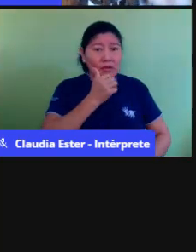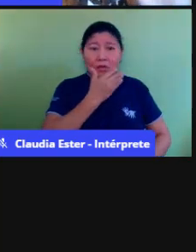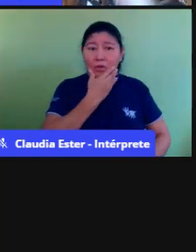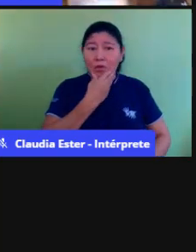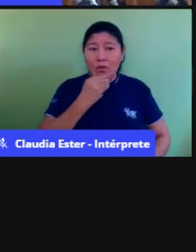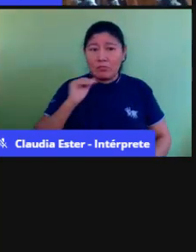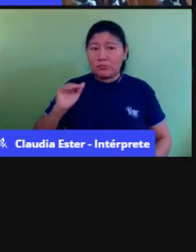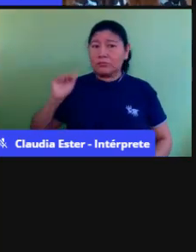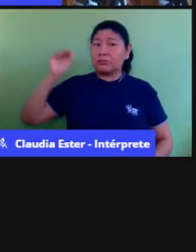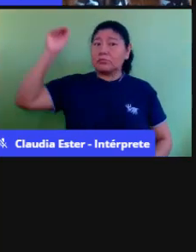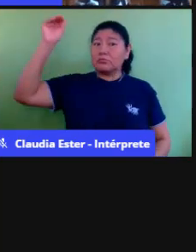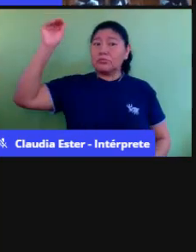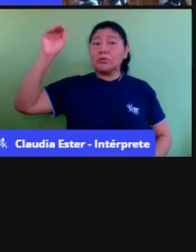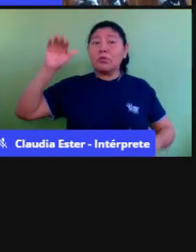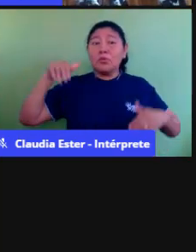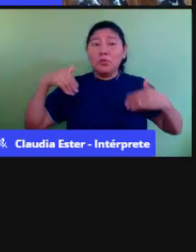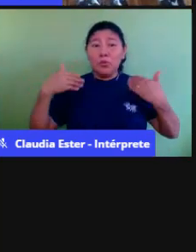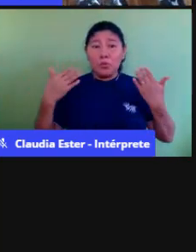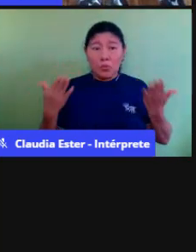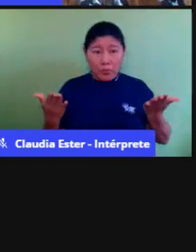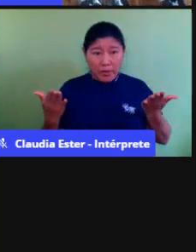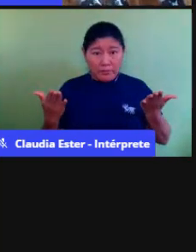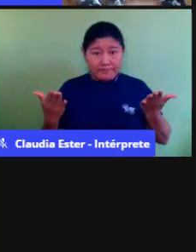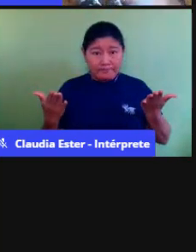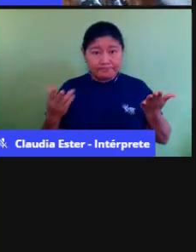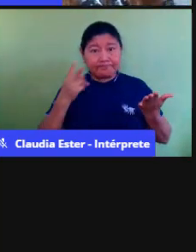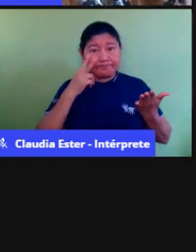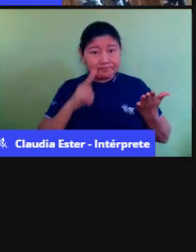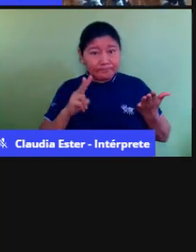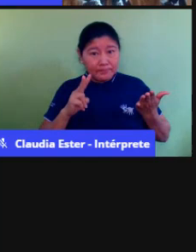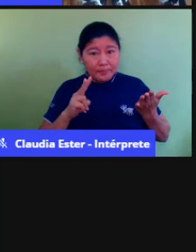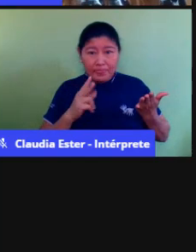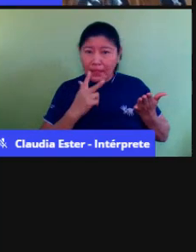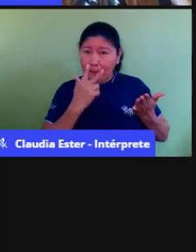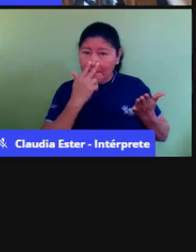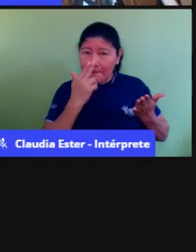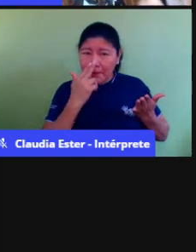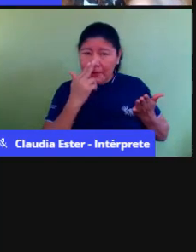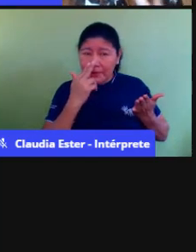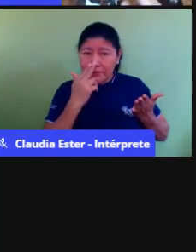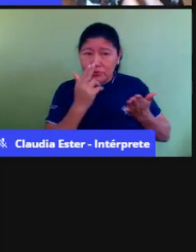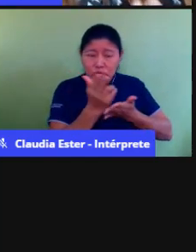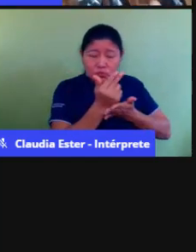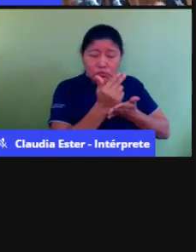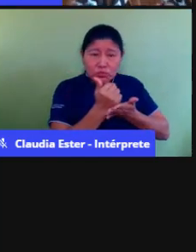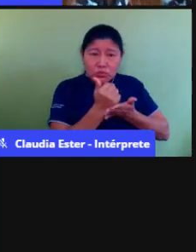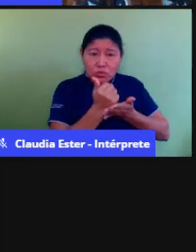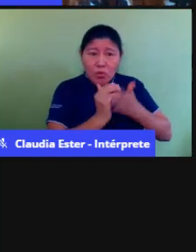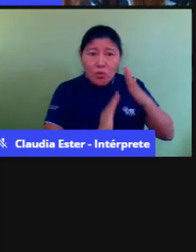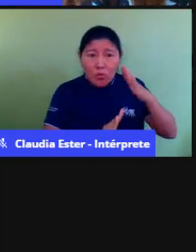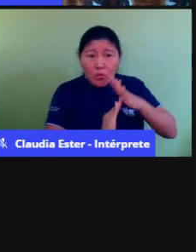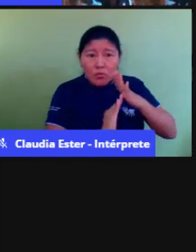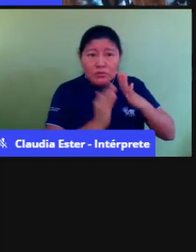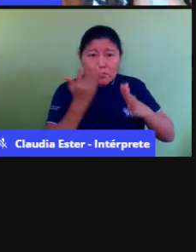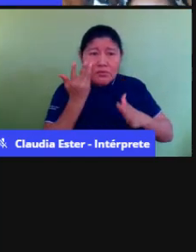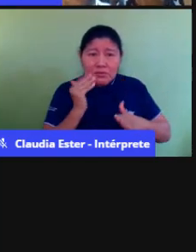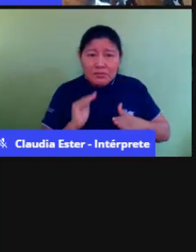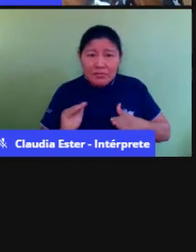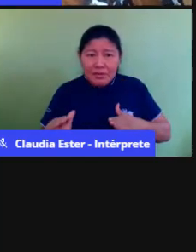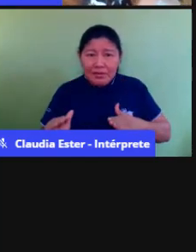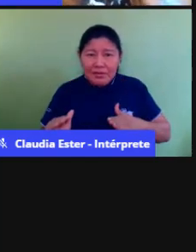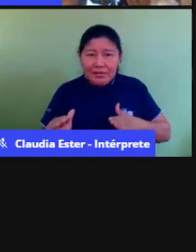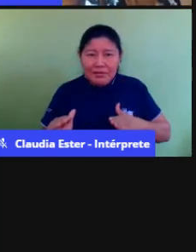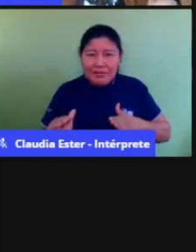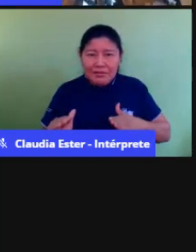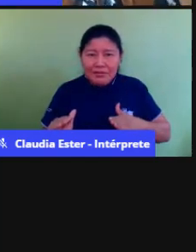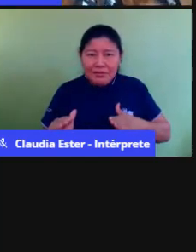do último desenho, né, que nós temos aí, parecer-se com o desenho de uma criança, na verdade,